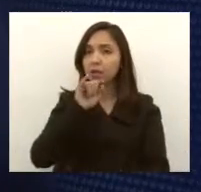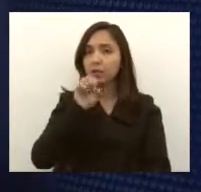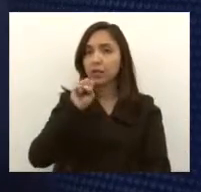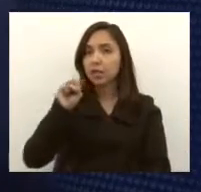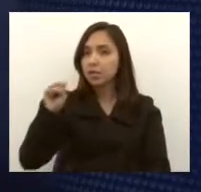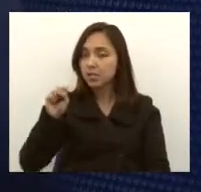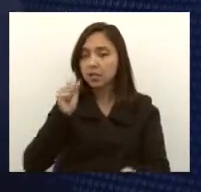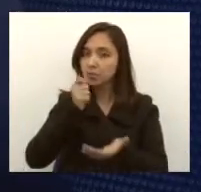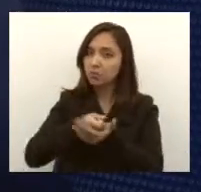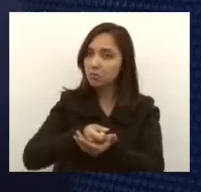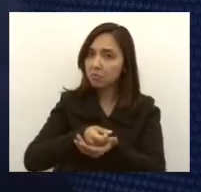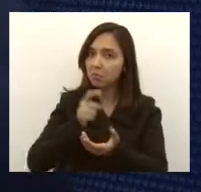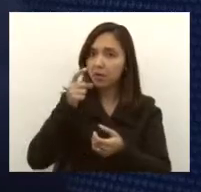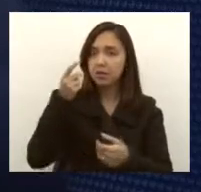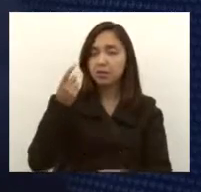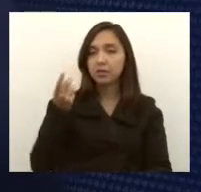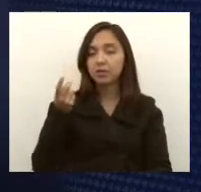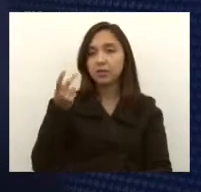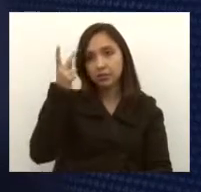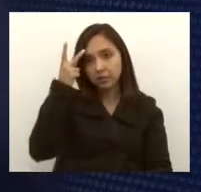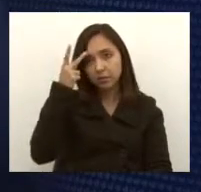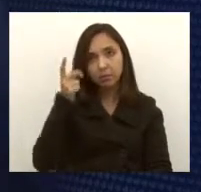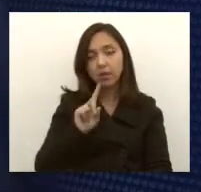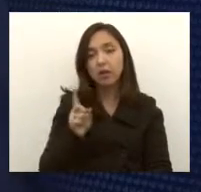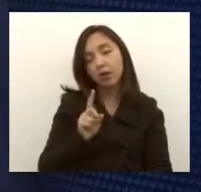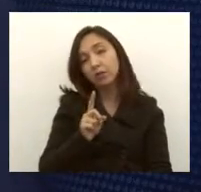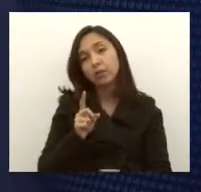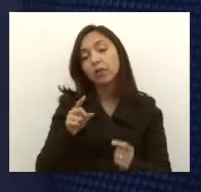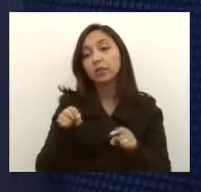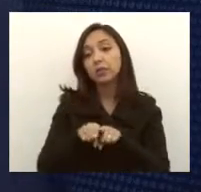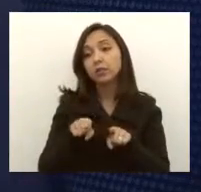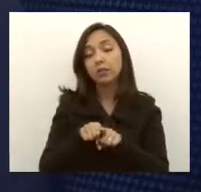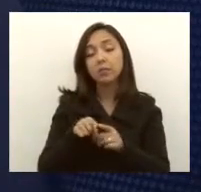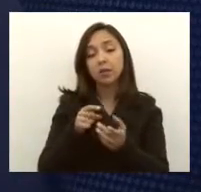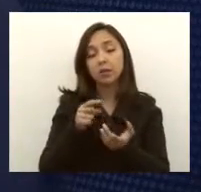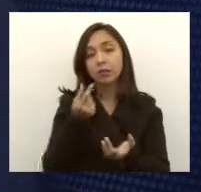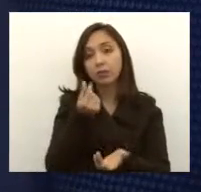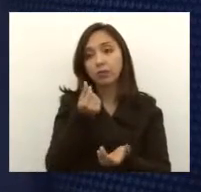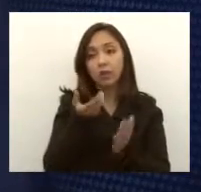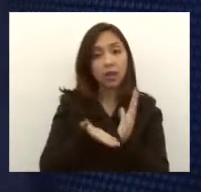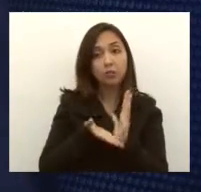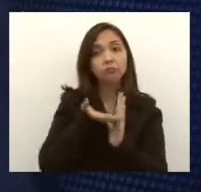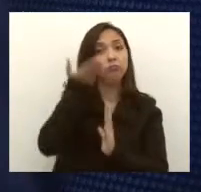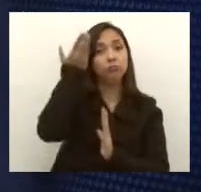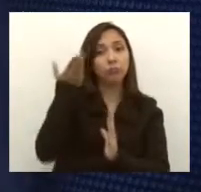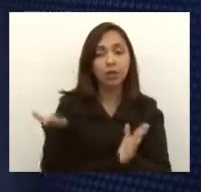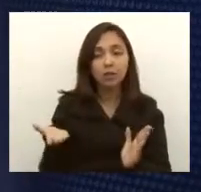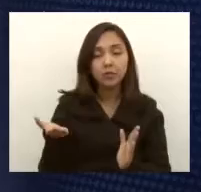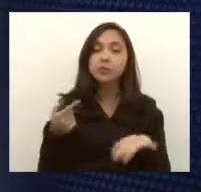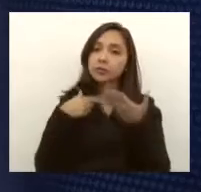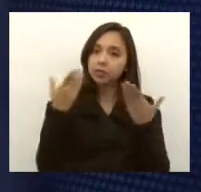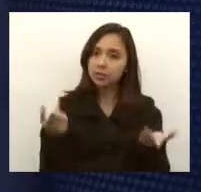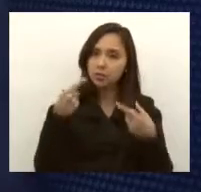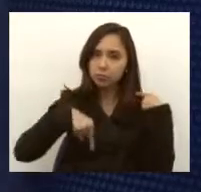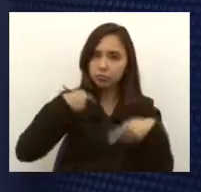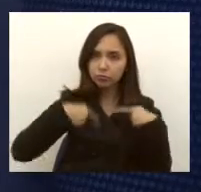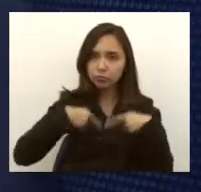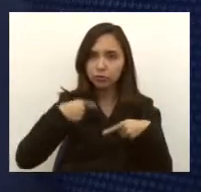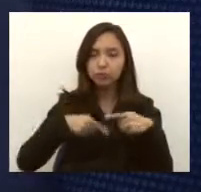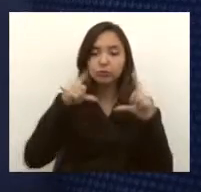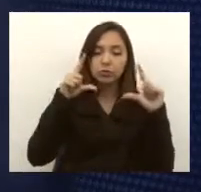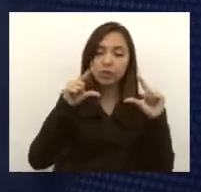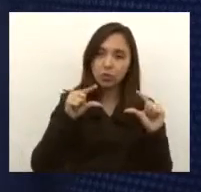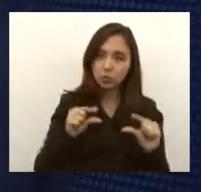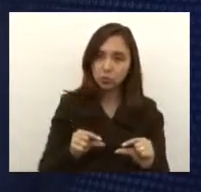capital também não paga ISS. E aqui em Guarulhos, além de pagar, é um valor exorbitante. Então eu venho discutindo com ele uma